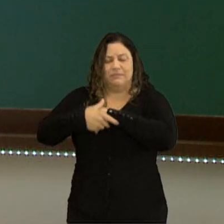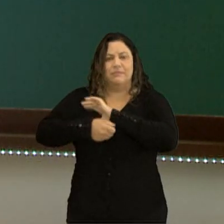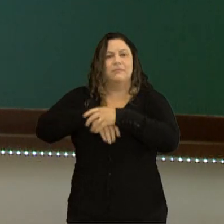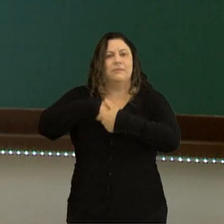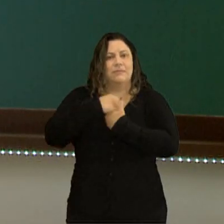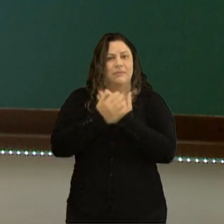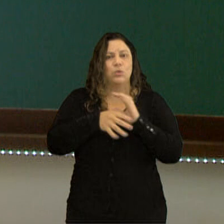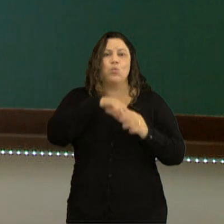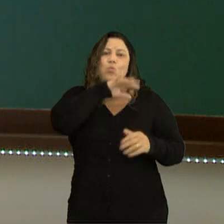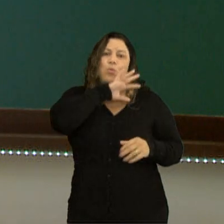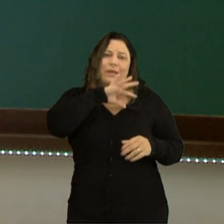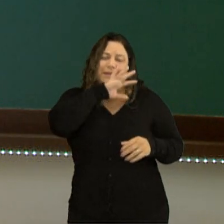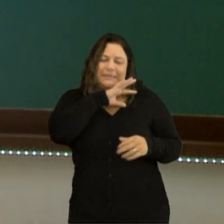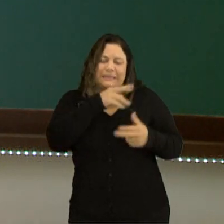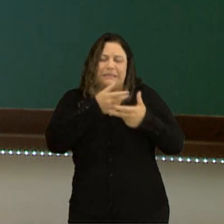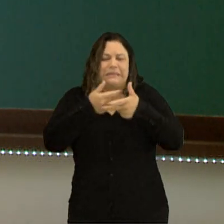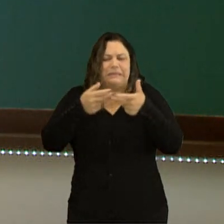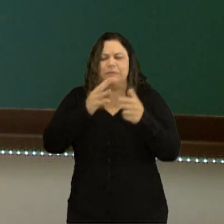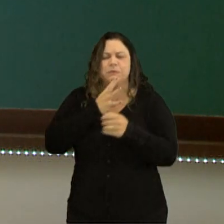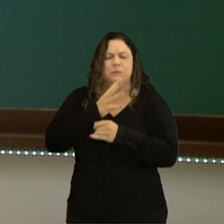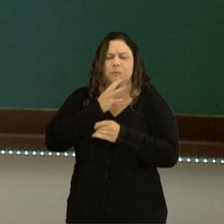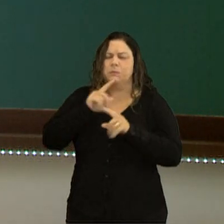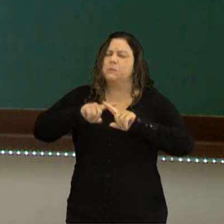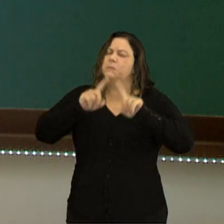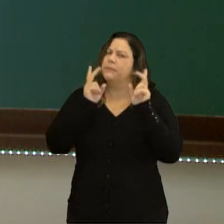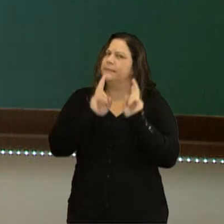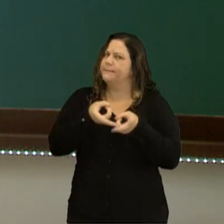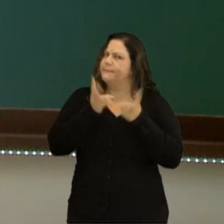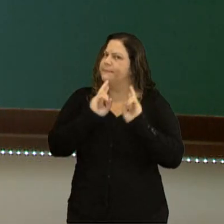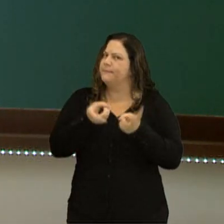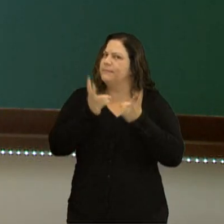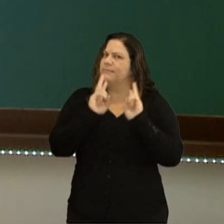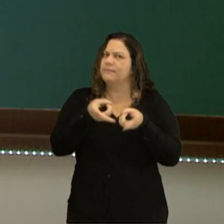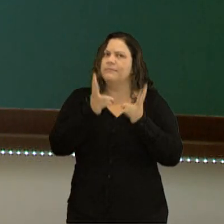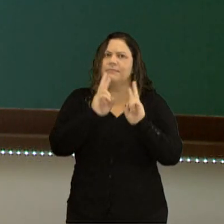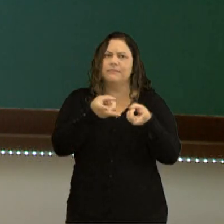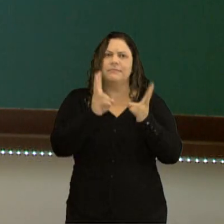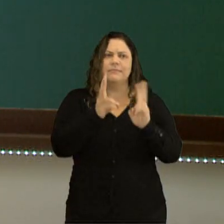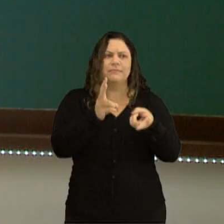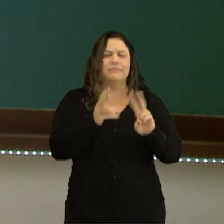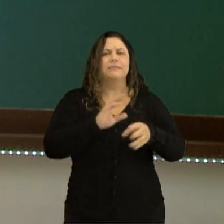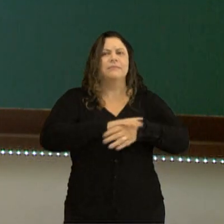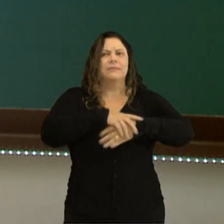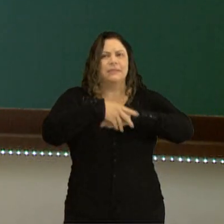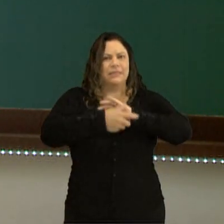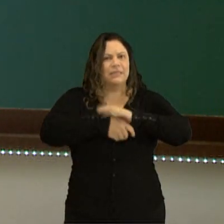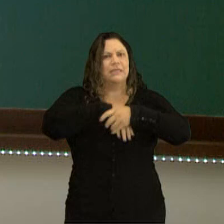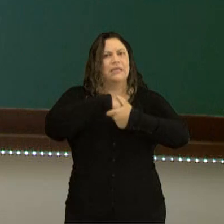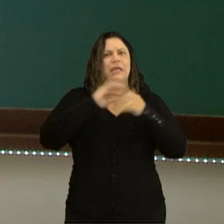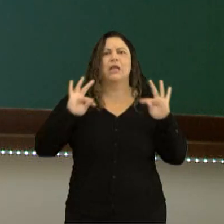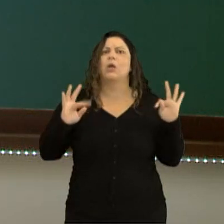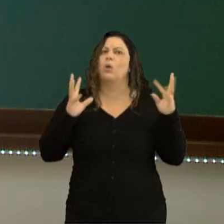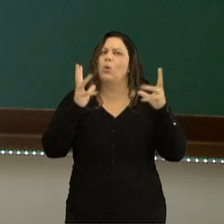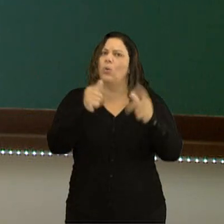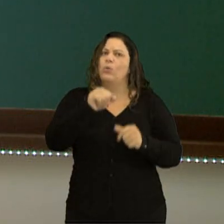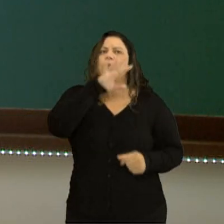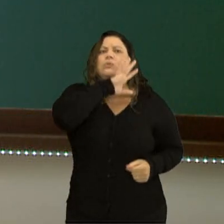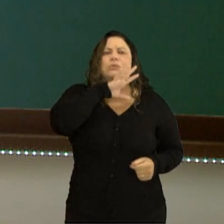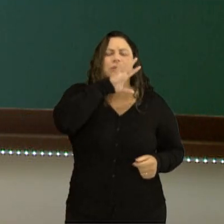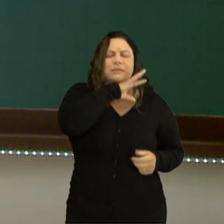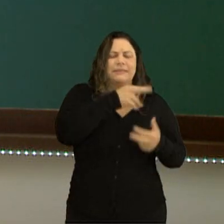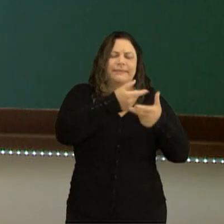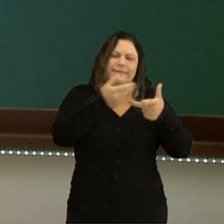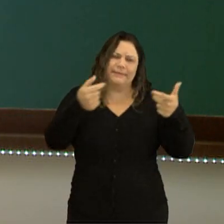animal desconhecido. Não, nós temos que lavar as mãos todas as vezes que nós tocarmos em todos os animais, né? Porque trata-se de